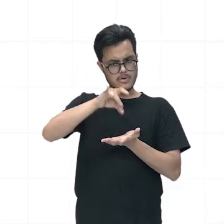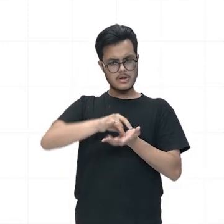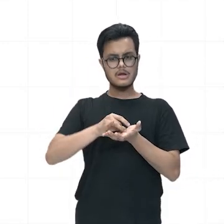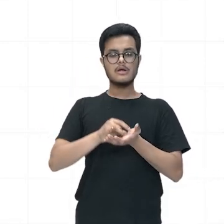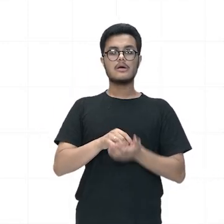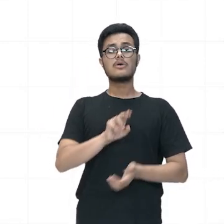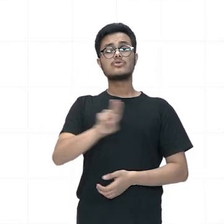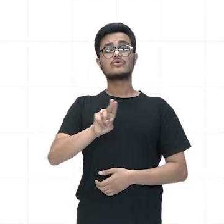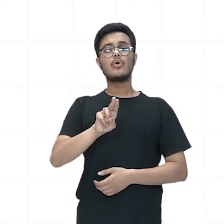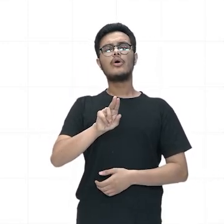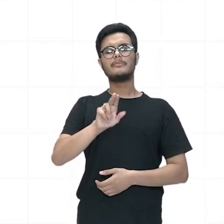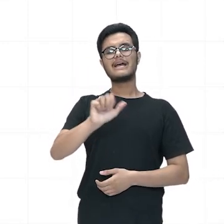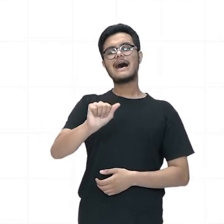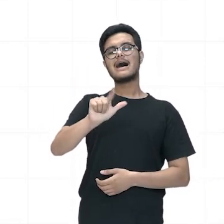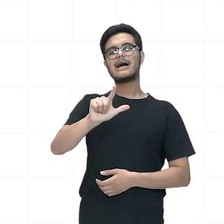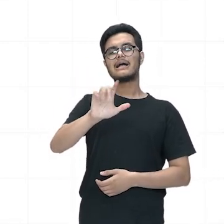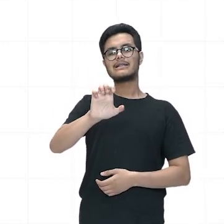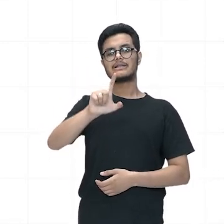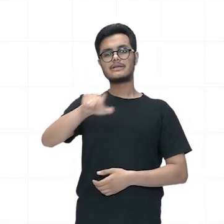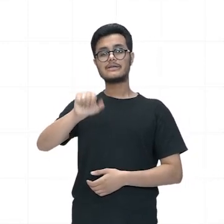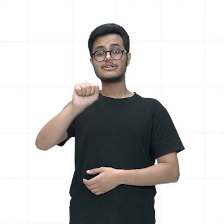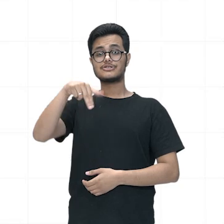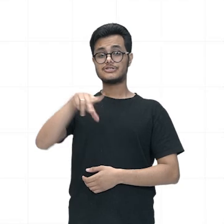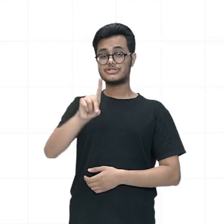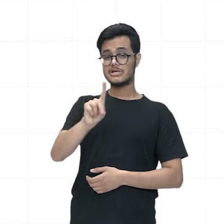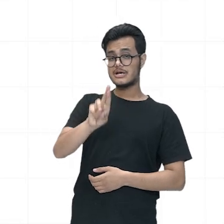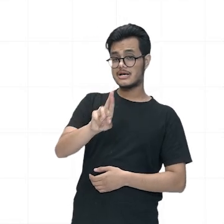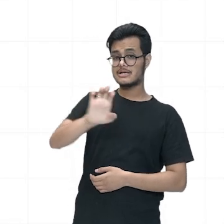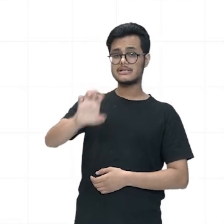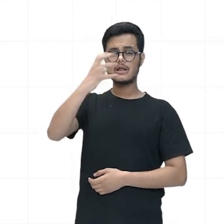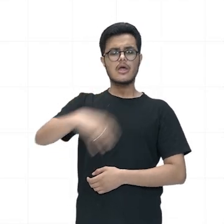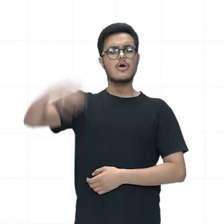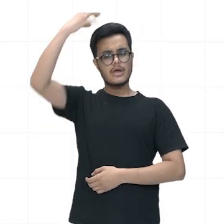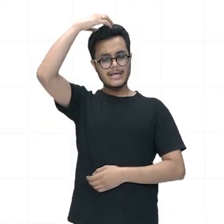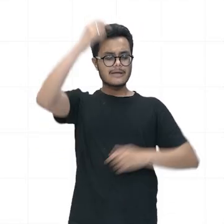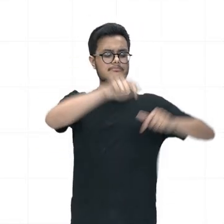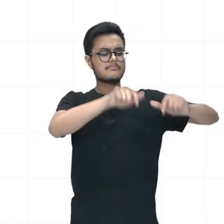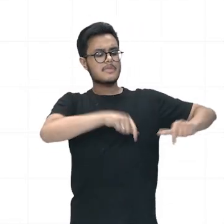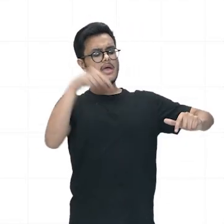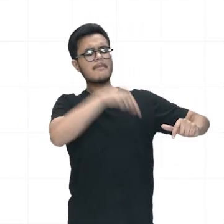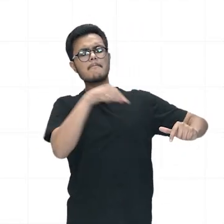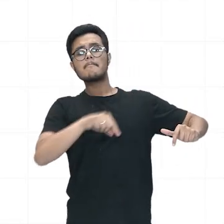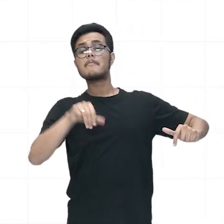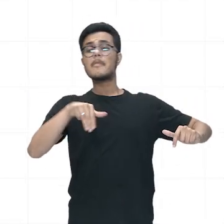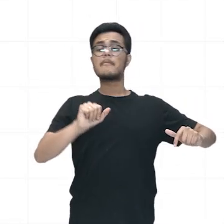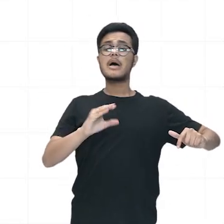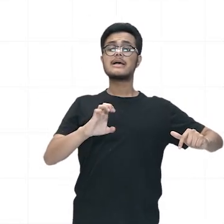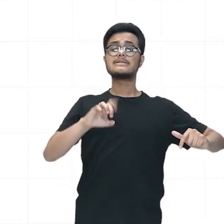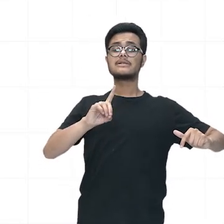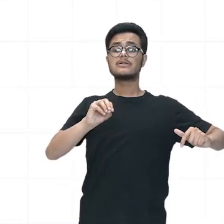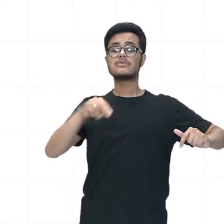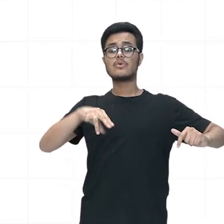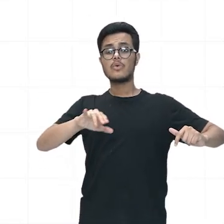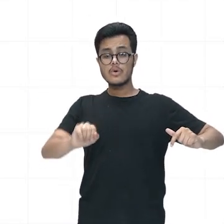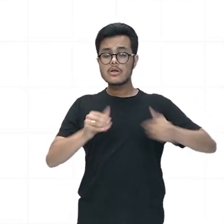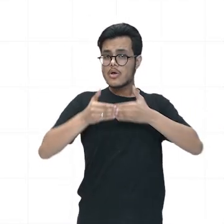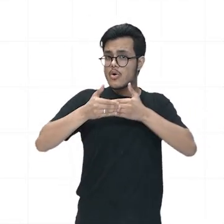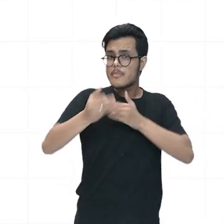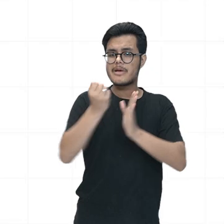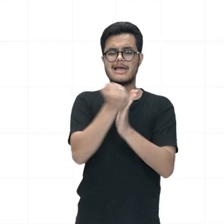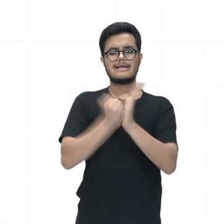também de Alexandre o Grande, que era então aí o rei da Macedônia, durante a primeira metade do século IV